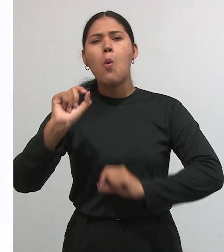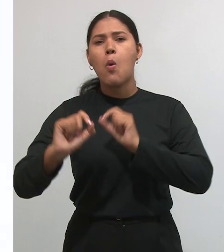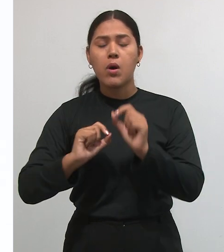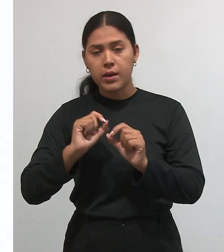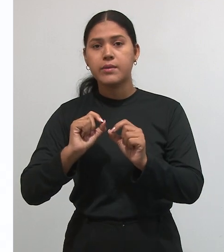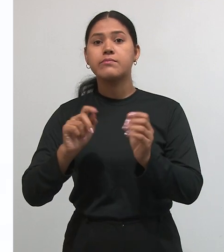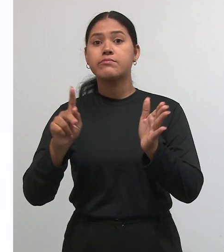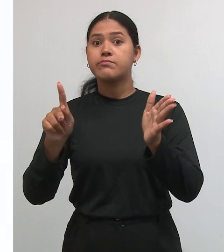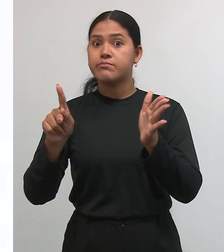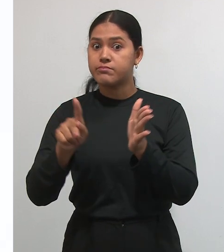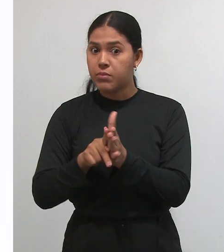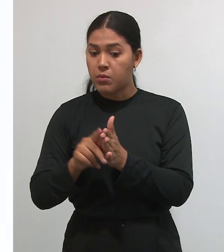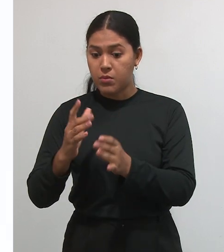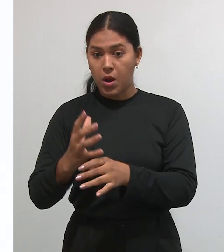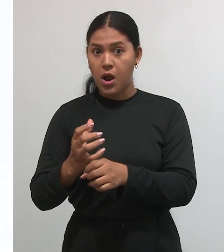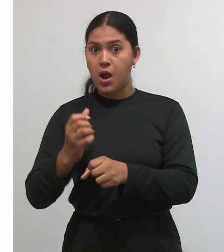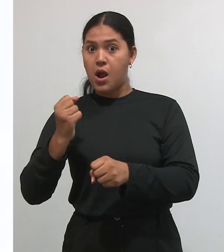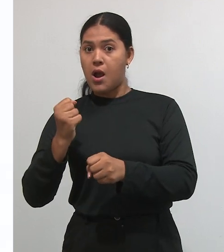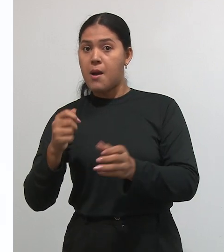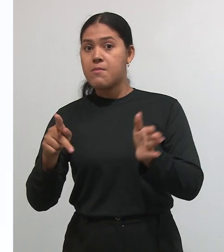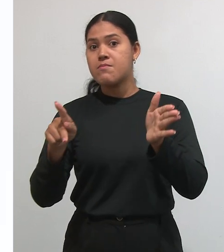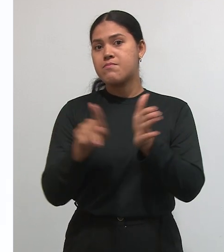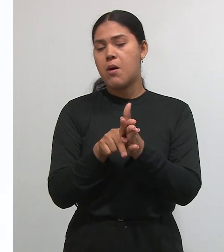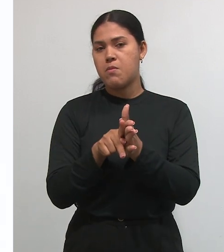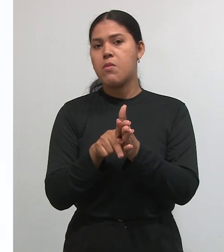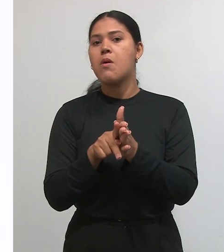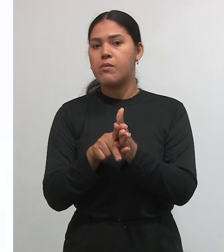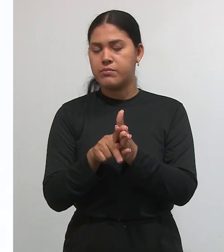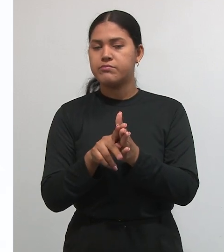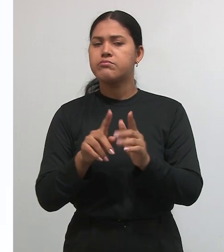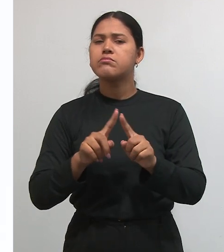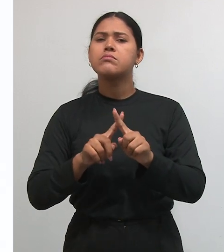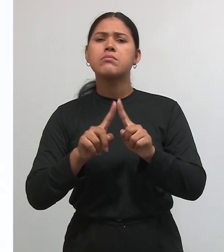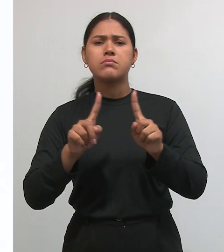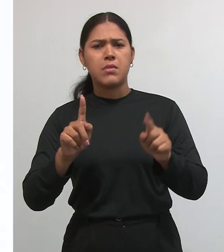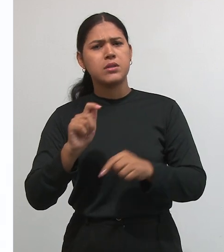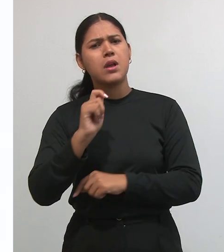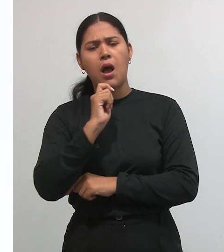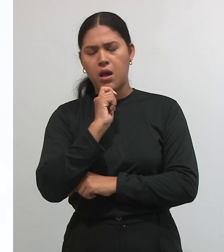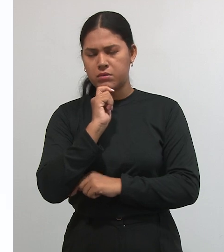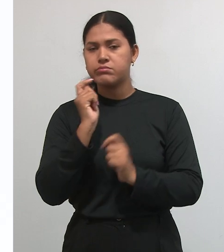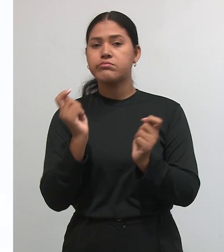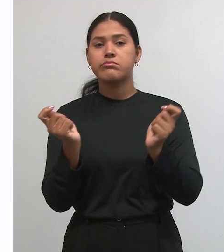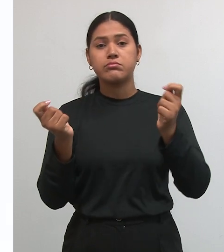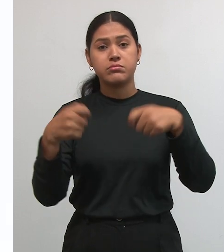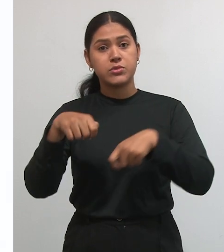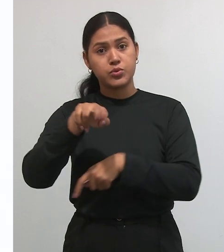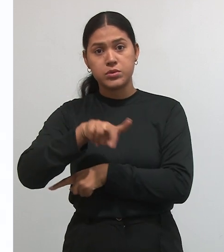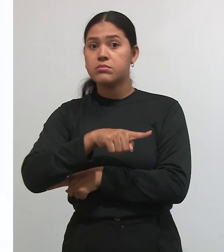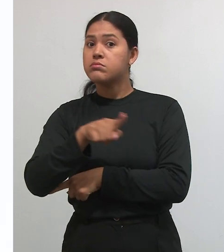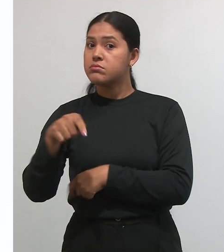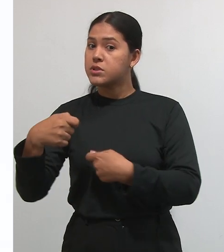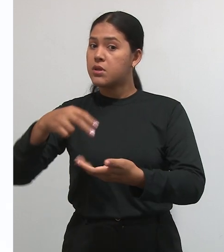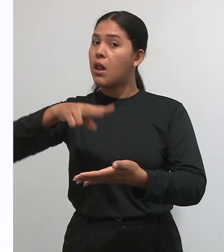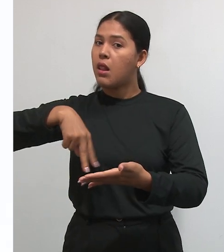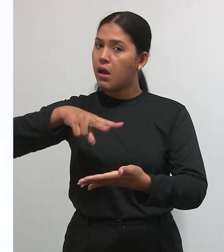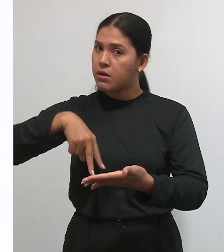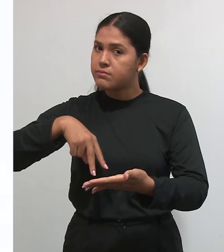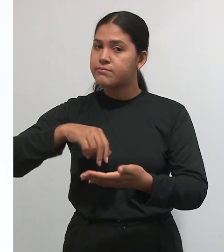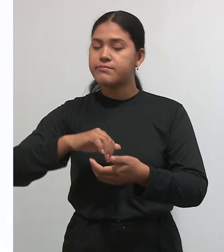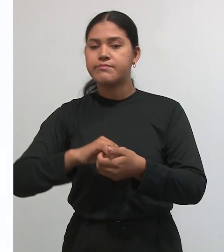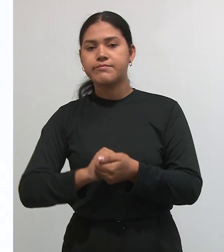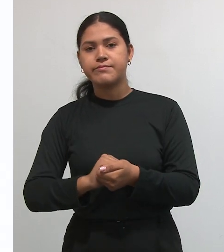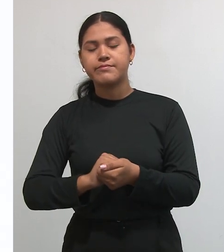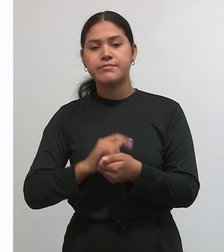na contabilidade diretamente patrimonial, mas ainda é atual e precisa muito da leitura de vocês. Temos aqui também